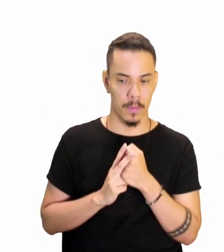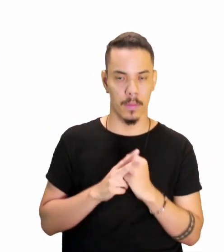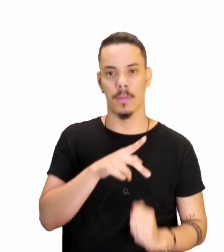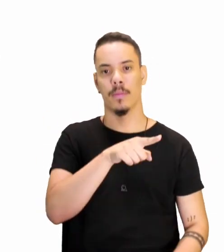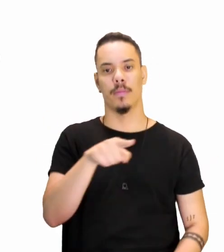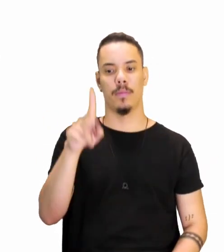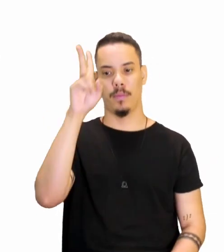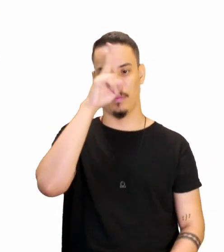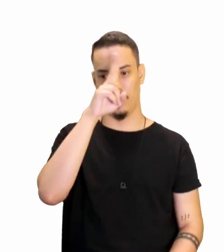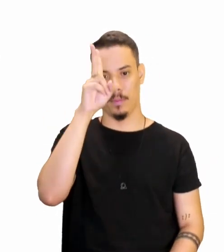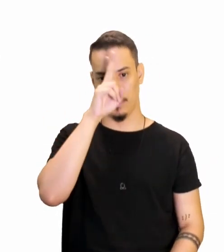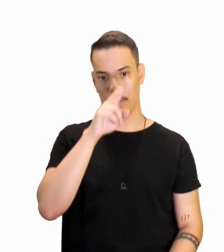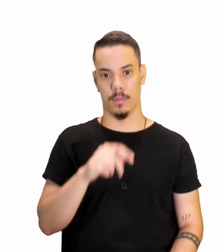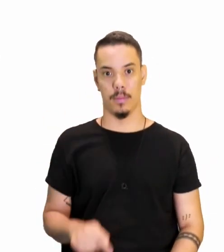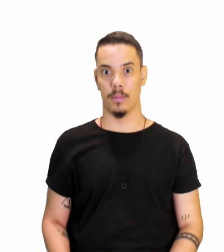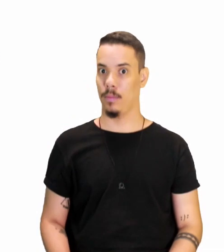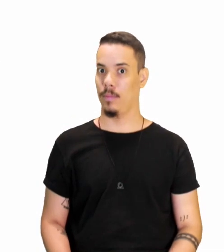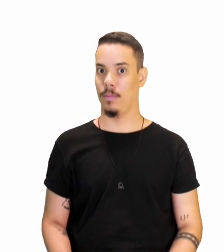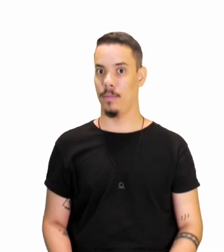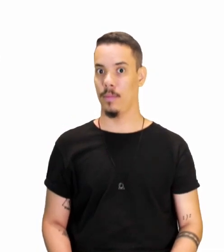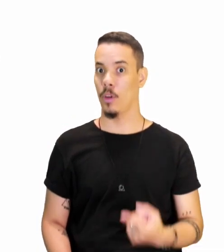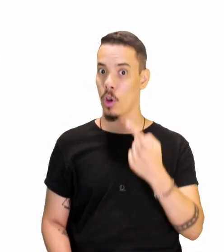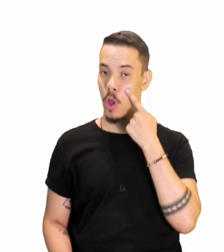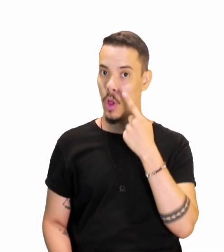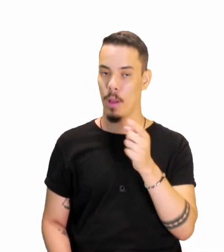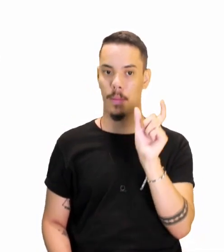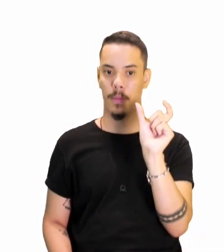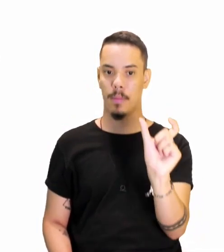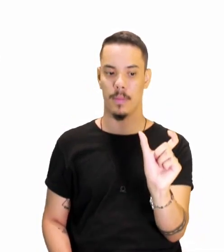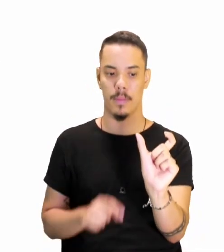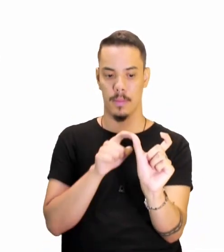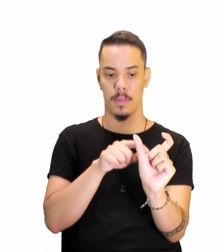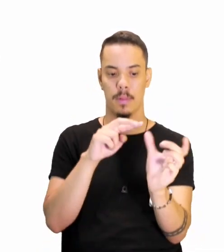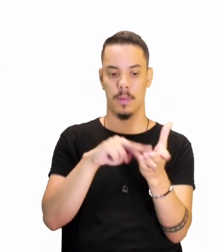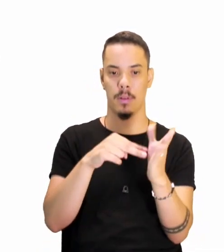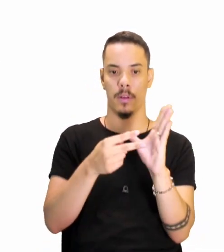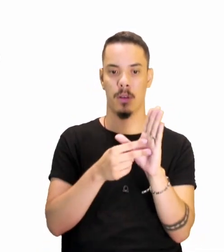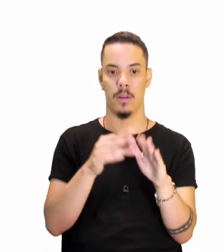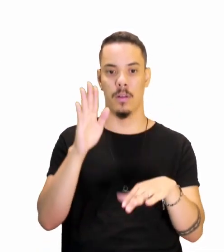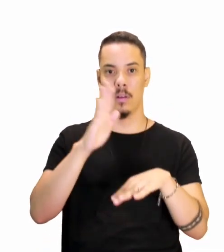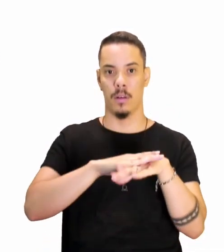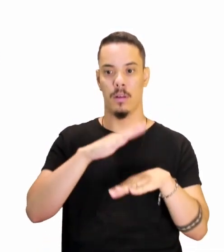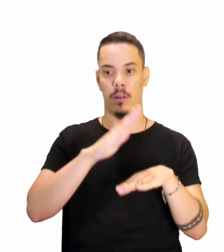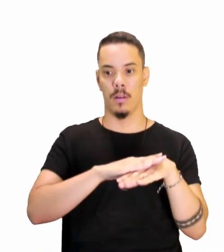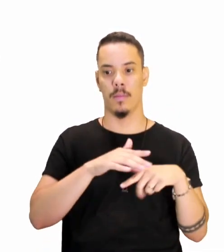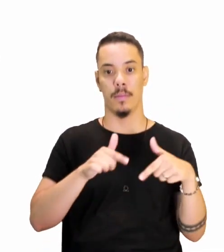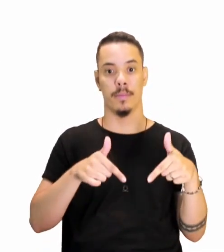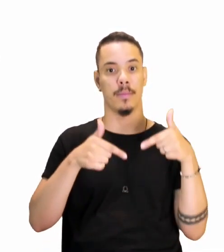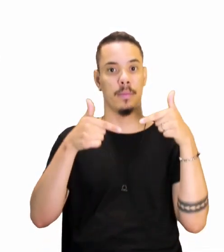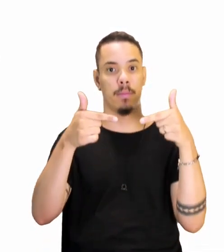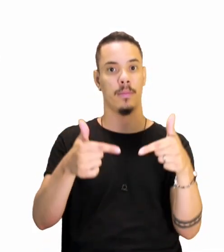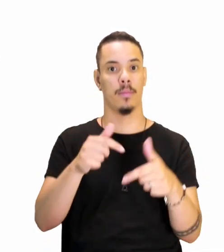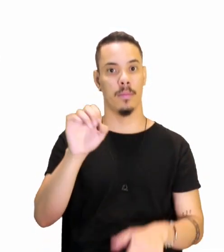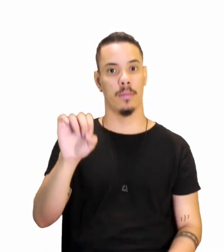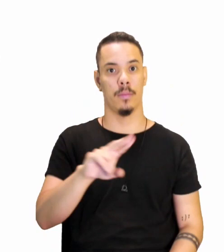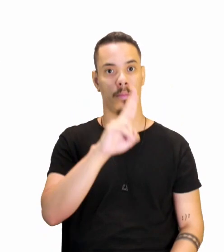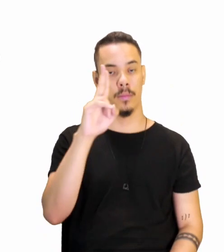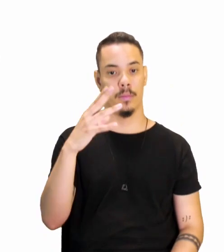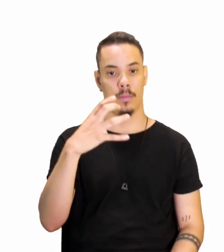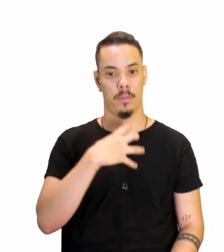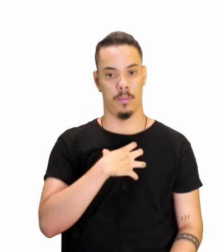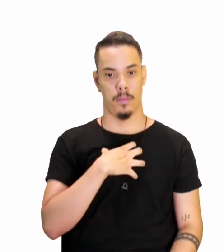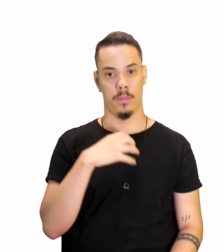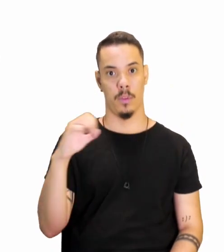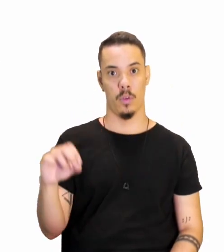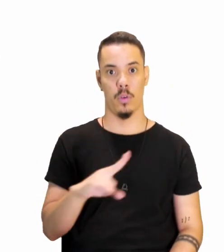aquela palavra, olha só, que indica uma ação, ou um estado,